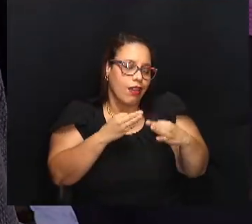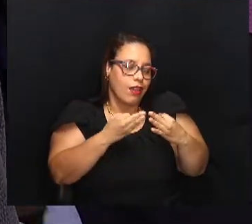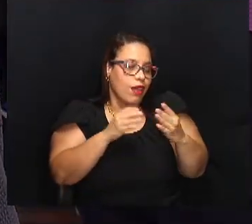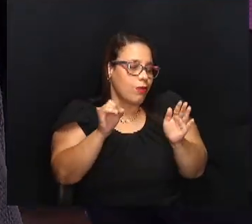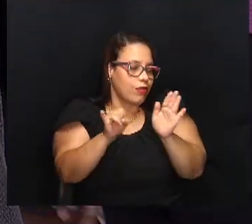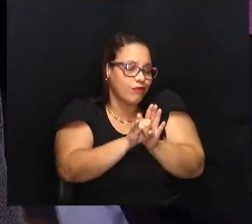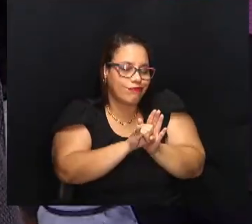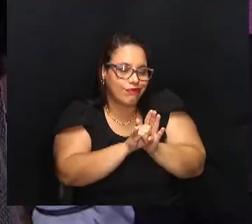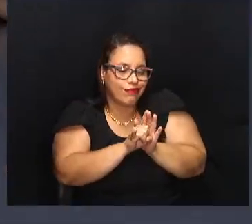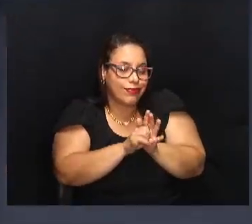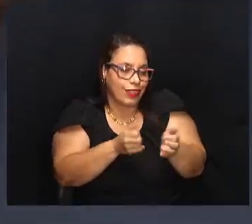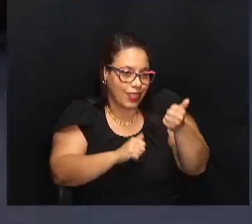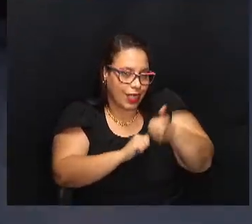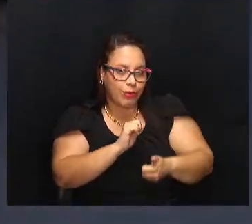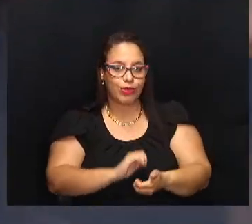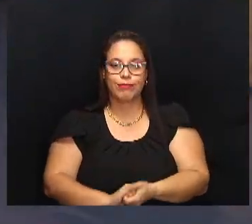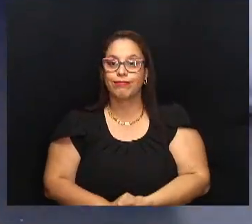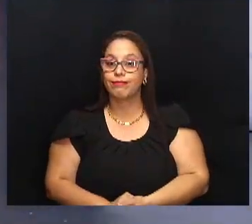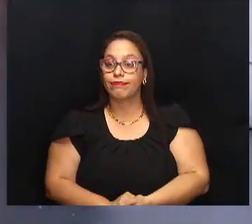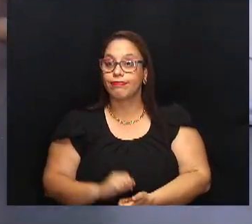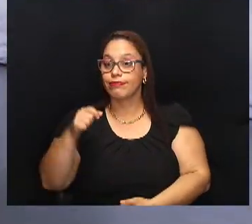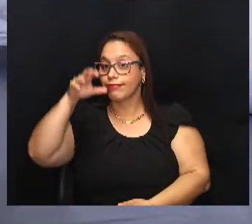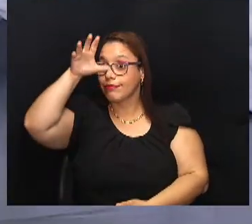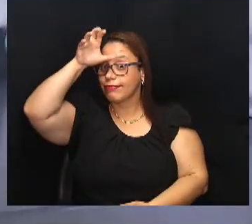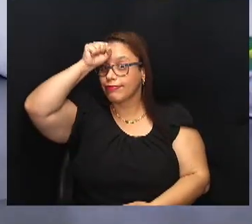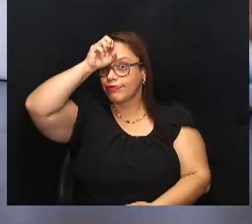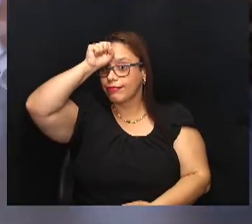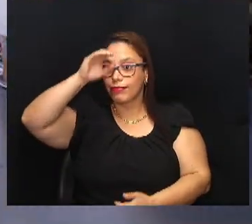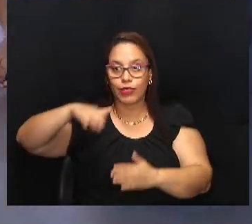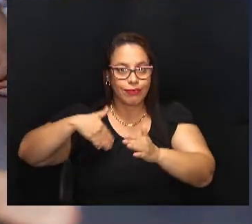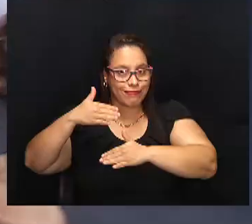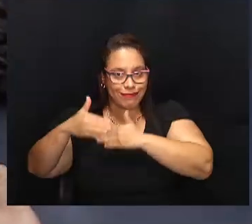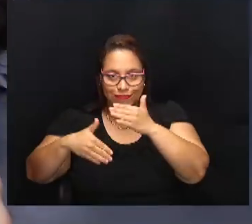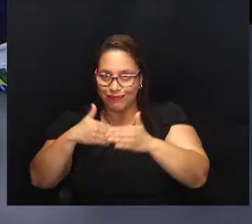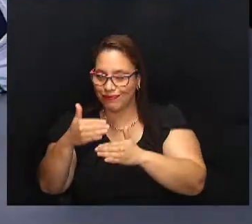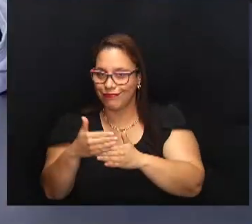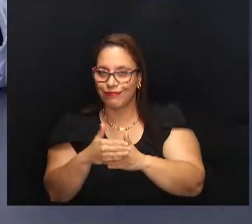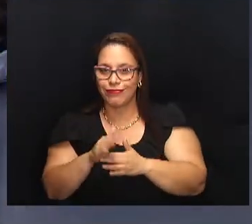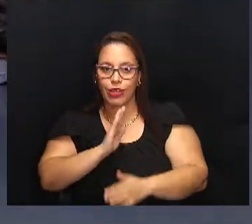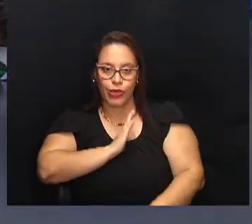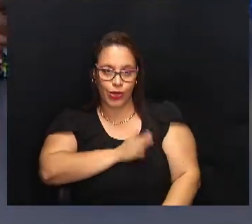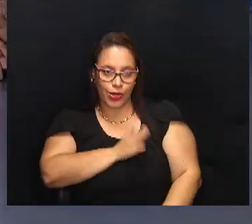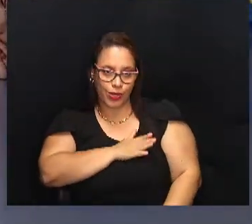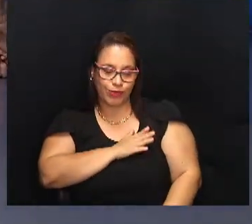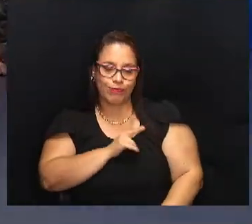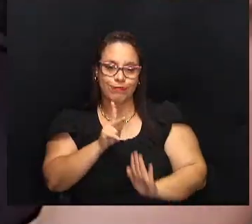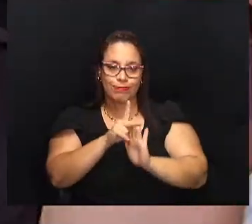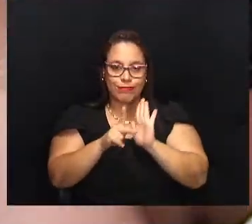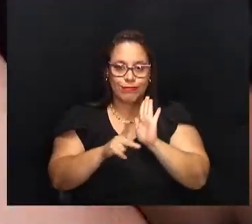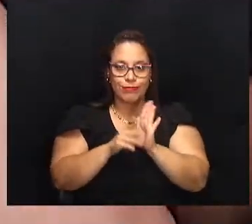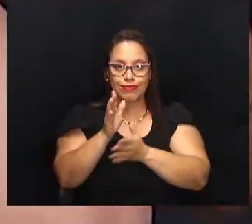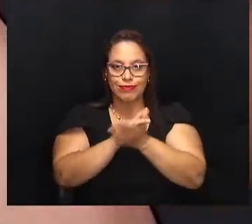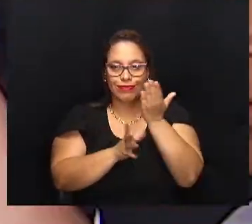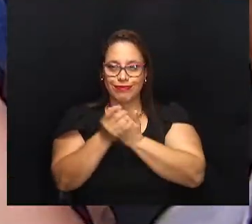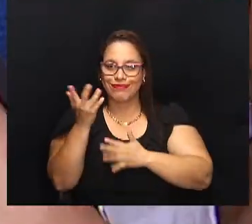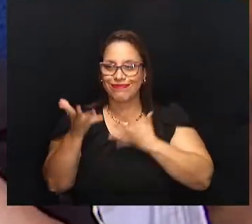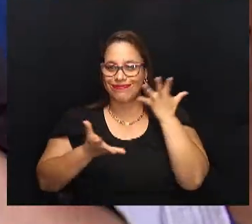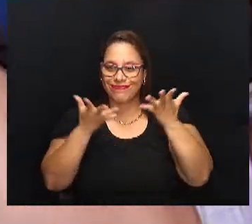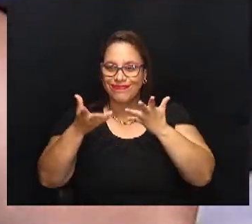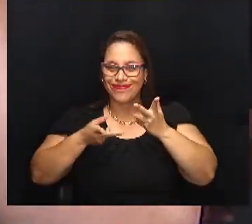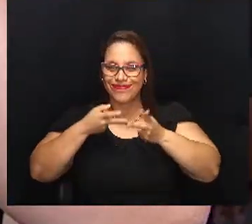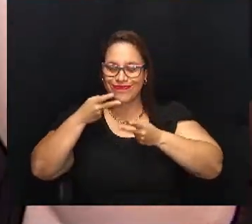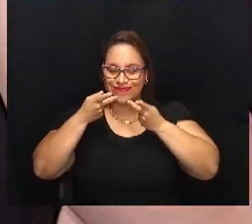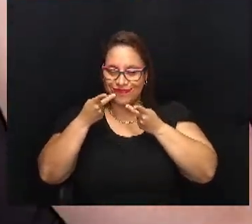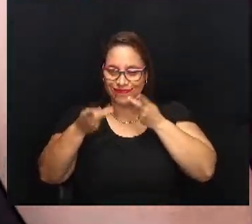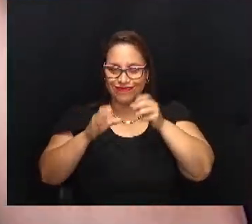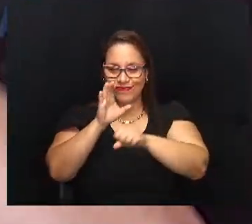identifiquei com esse esporte. Aqui o aprendizado vai muito além. No coração deste projeto, as mãos também ganham voz, com